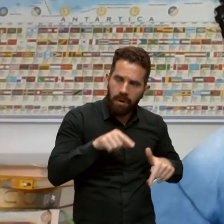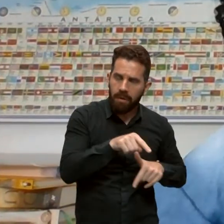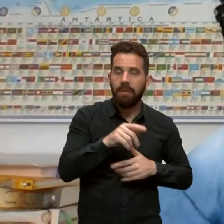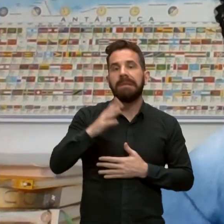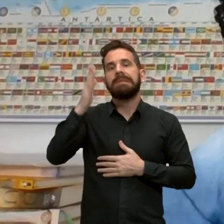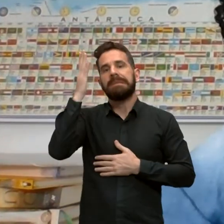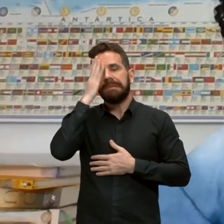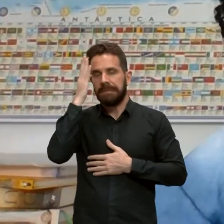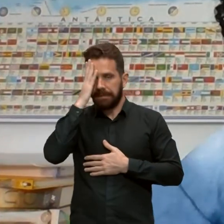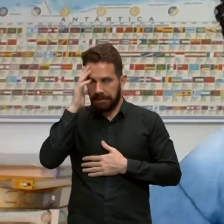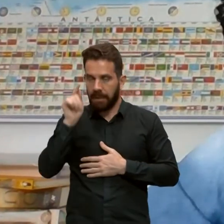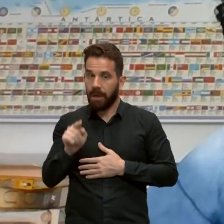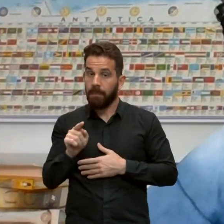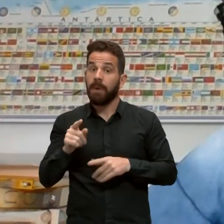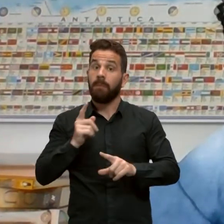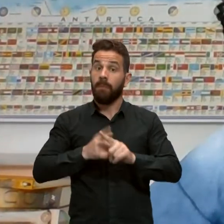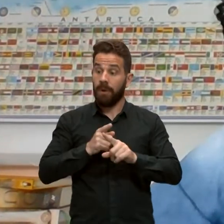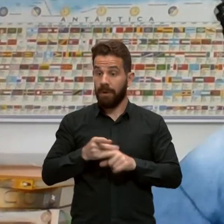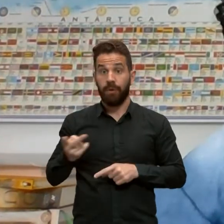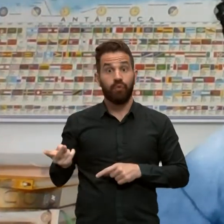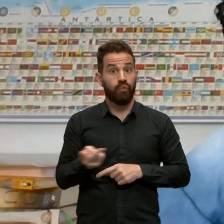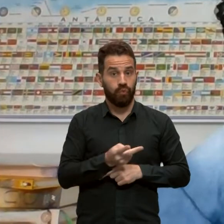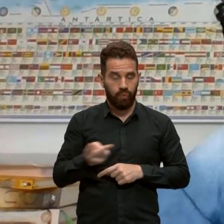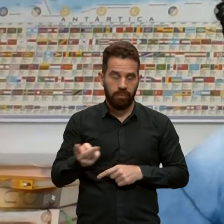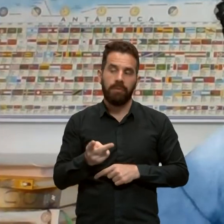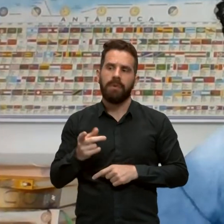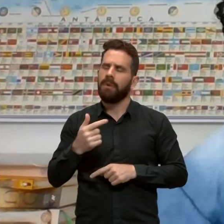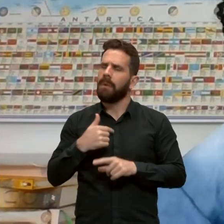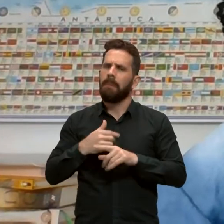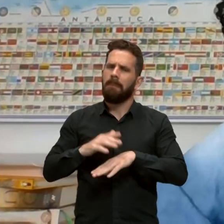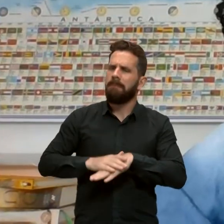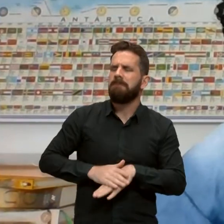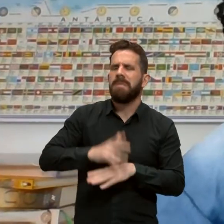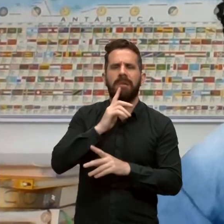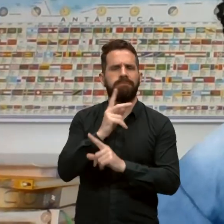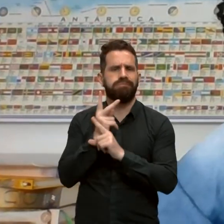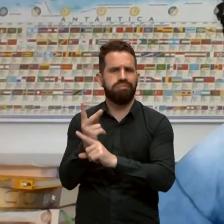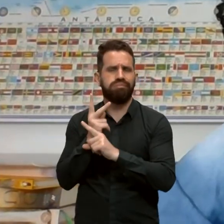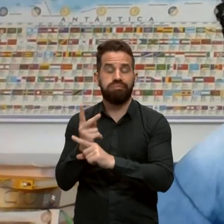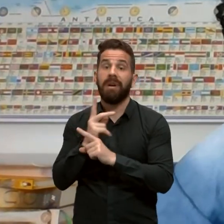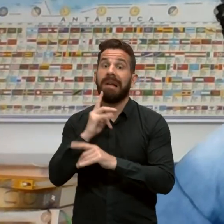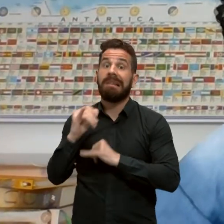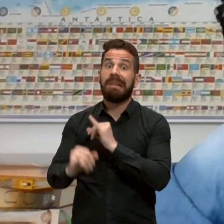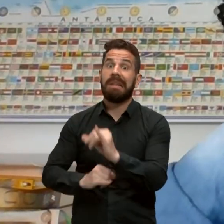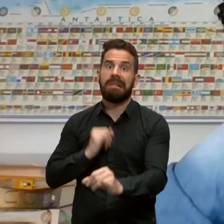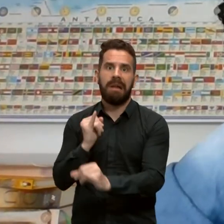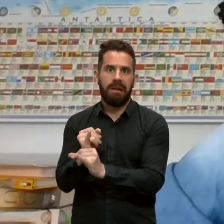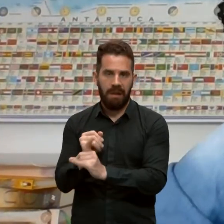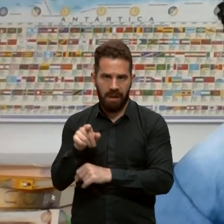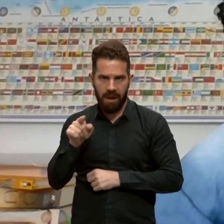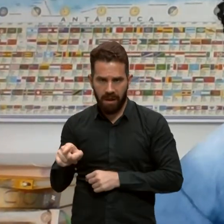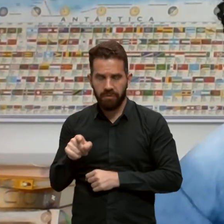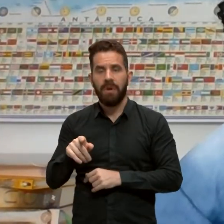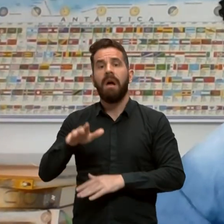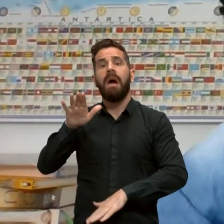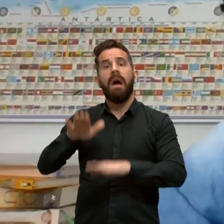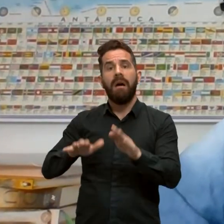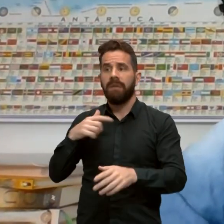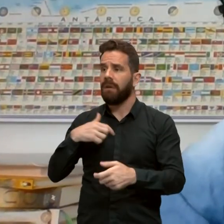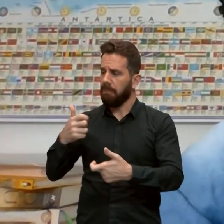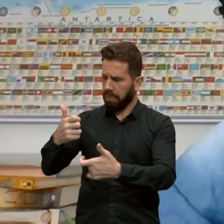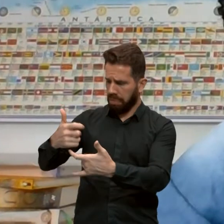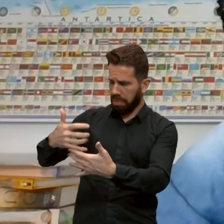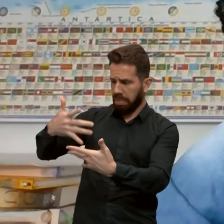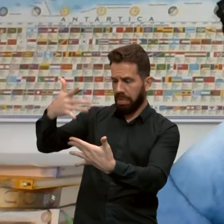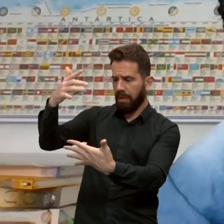de informações é encontradas na internet, então a gente precisa filtrar o que serve